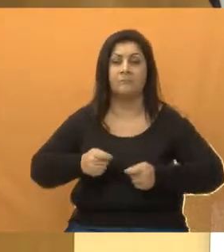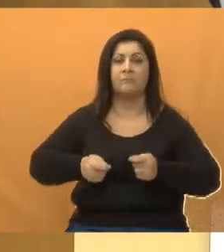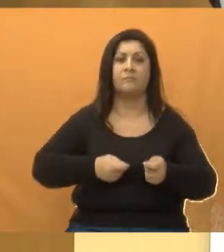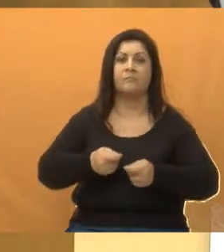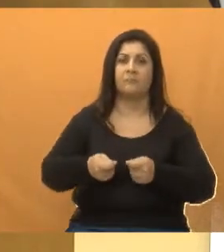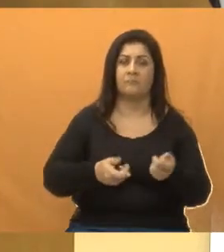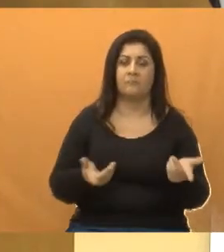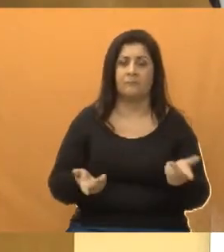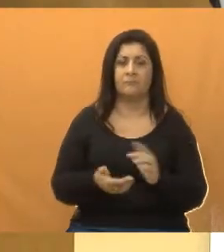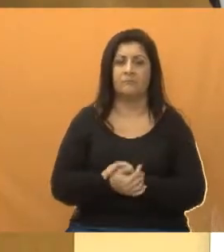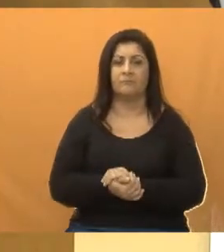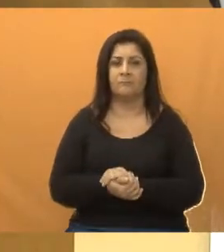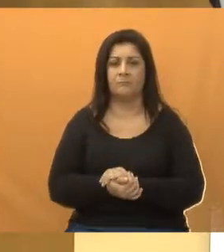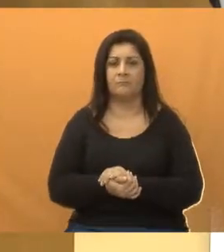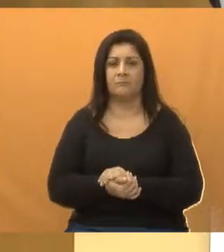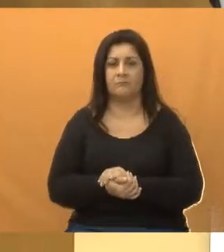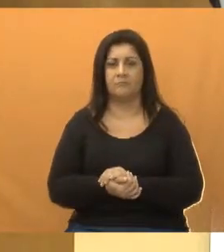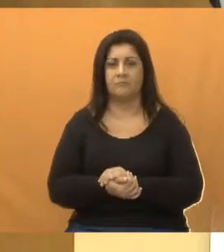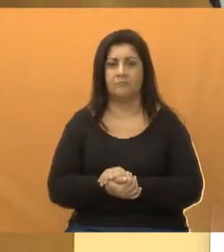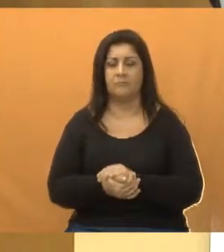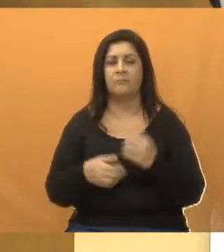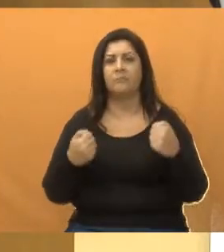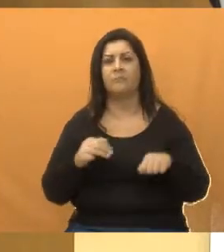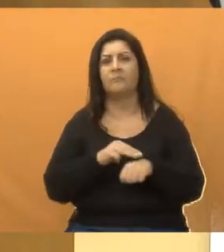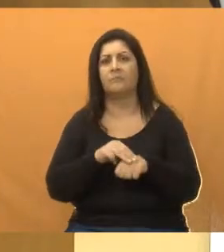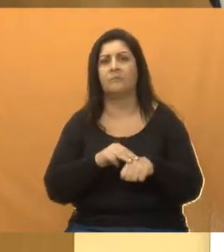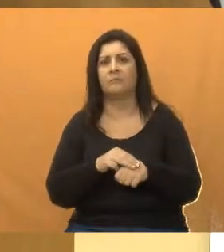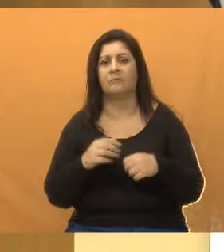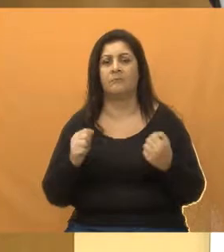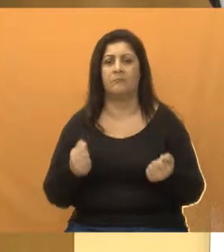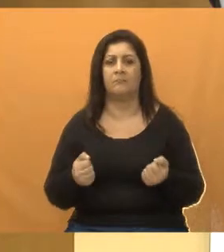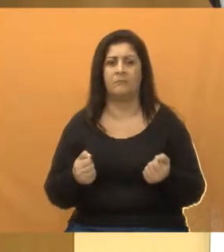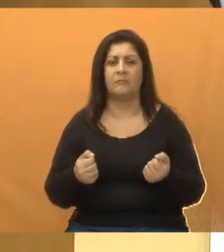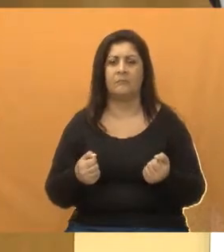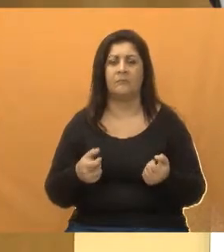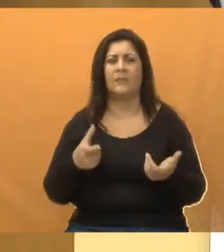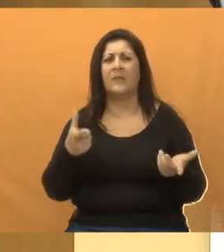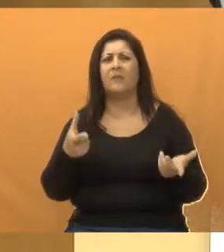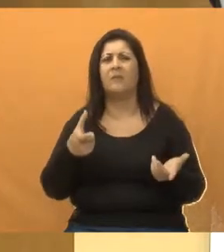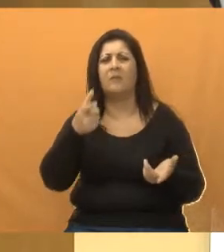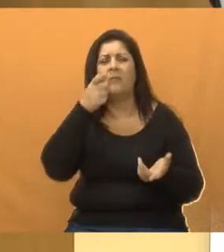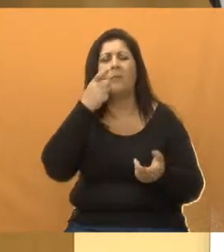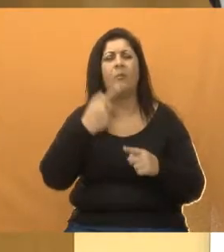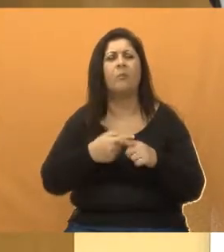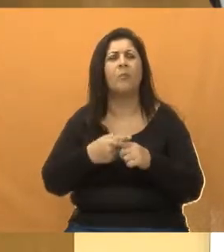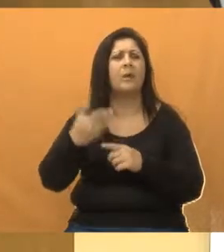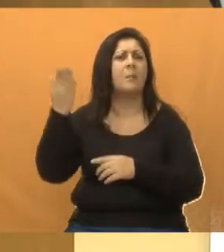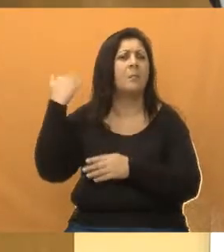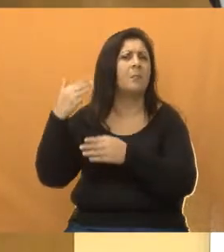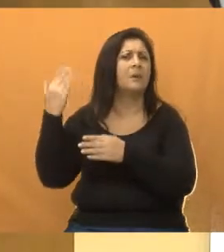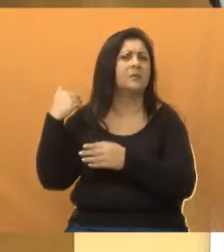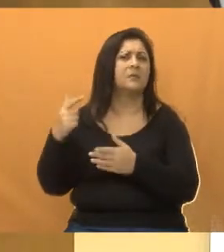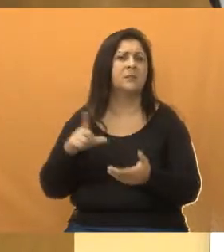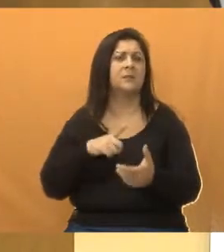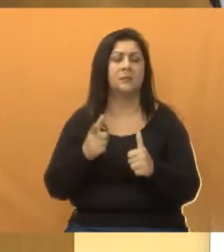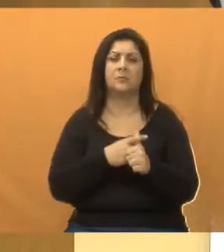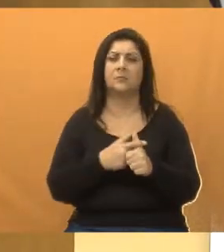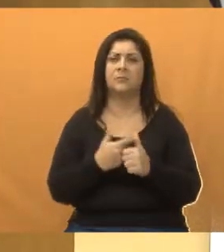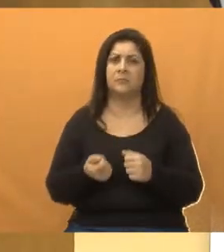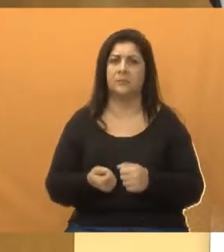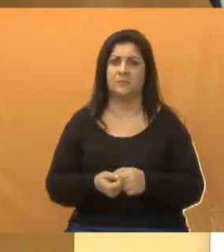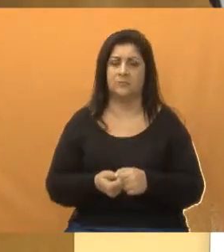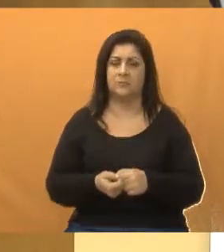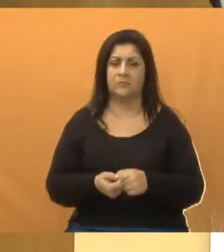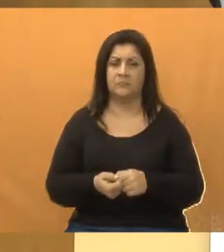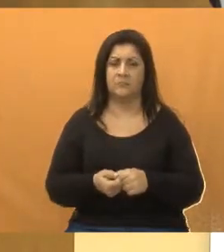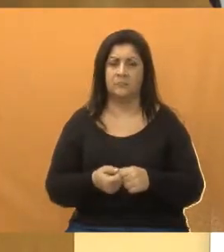Eu acho que é se discutir no passado, é se discutir o porquê que ficou esses débitos, por que se chegou a isso?